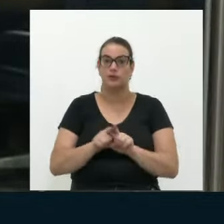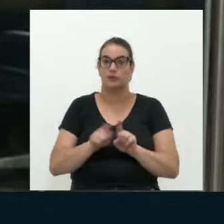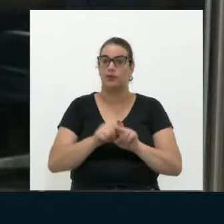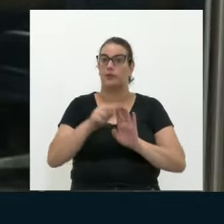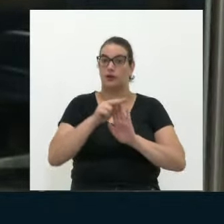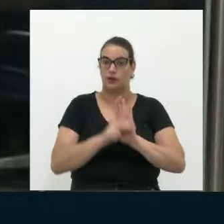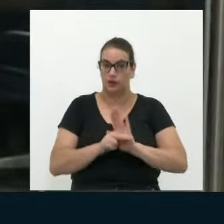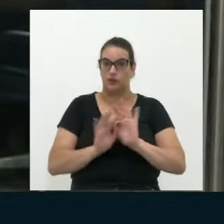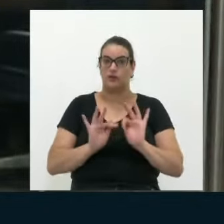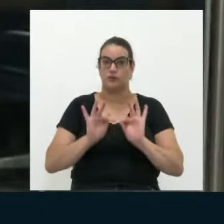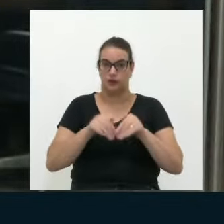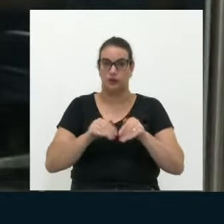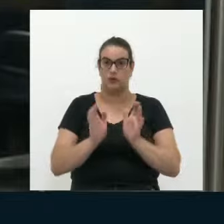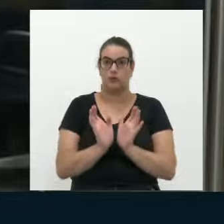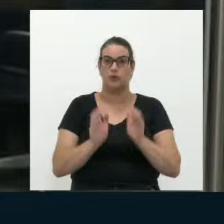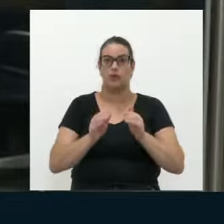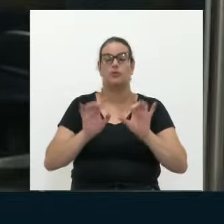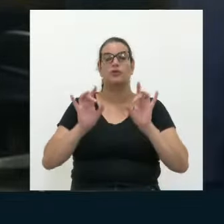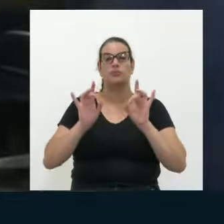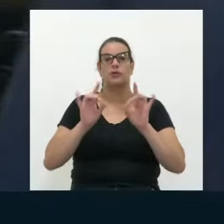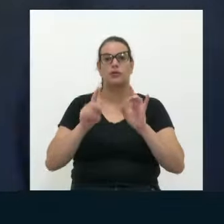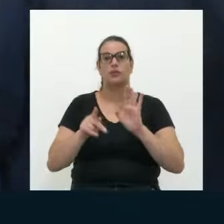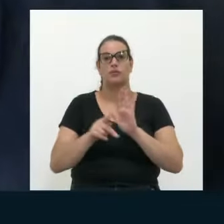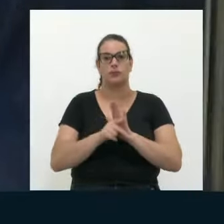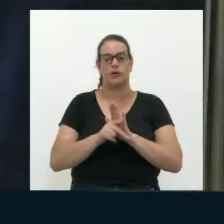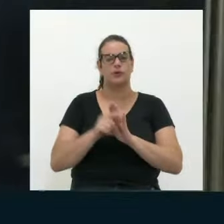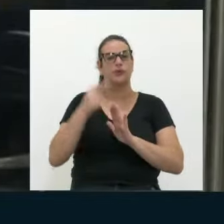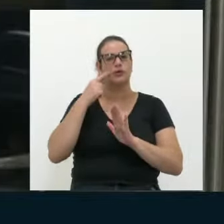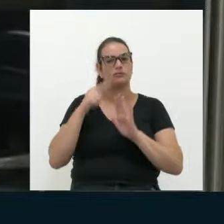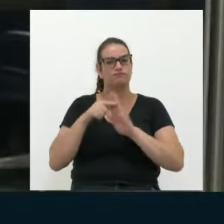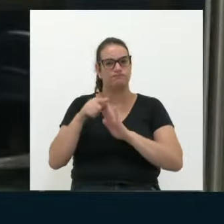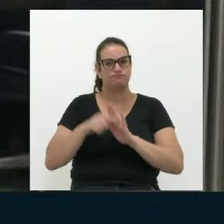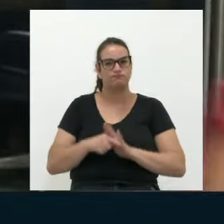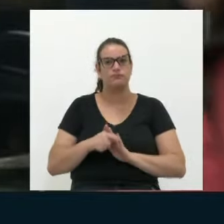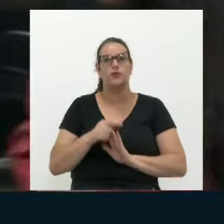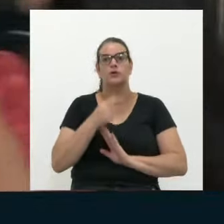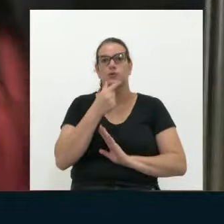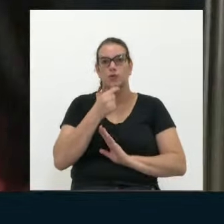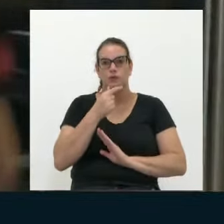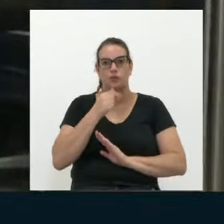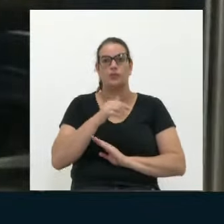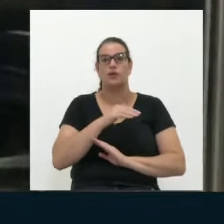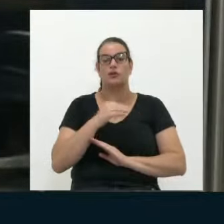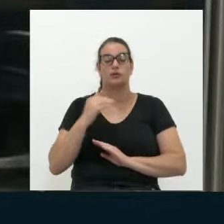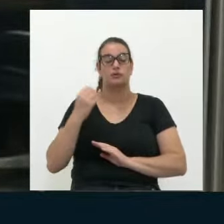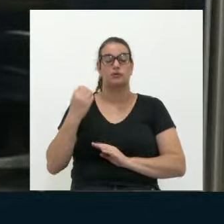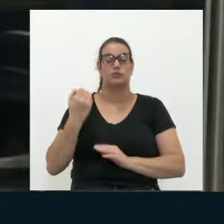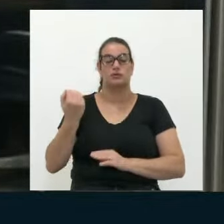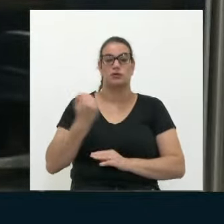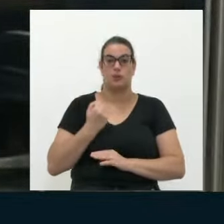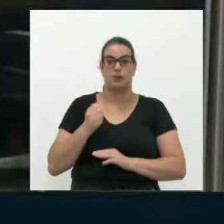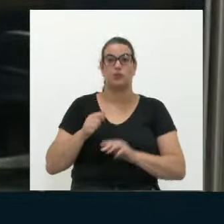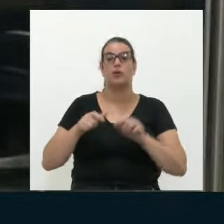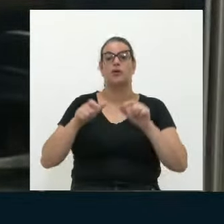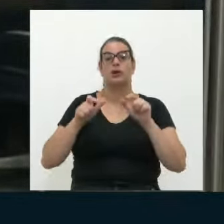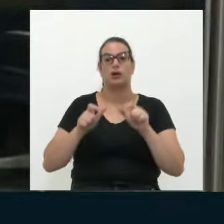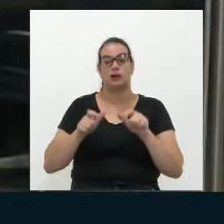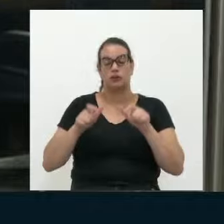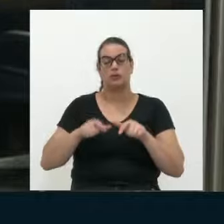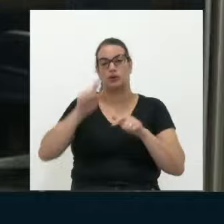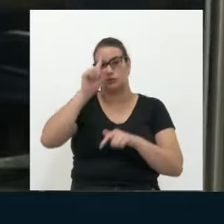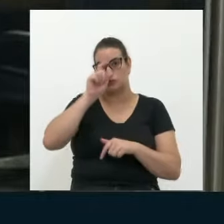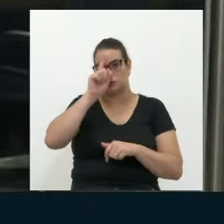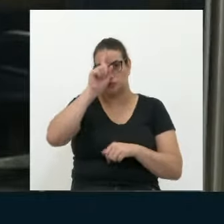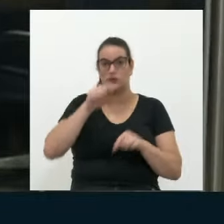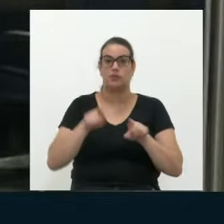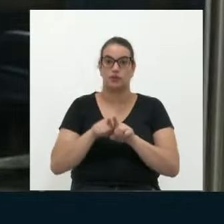da Comissão Especial de Inquérito, que apurou um suicídio de um paciente no Hospital Municipal de Urgências. Além disso, pode ser votada também